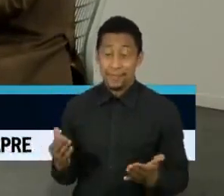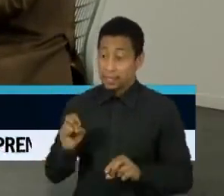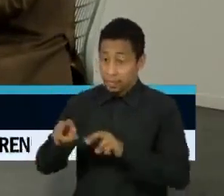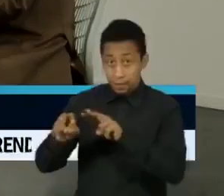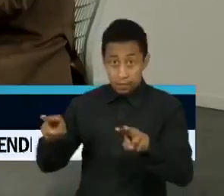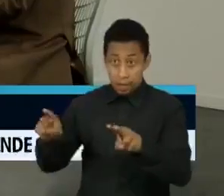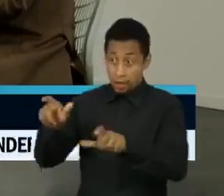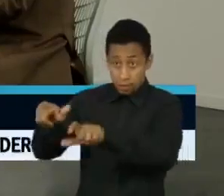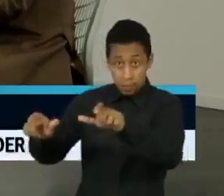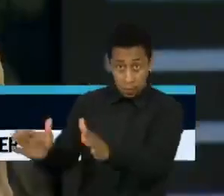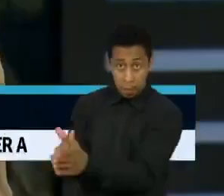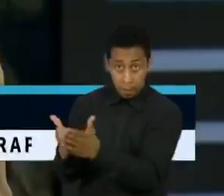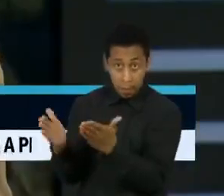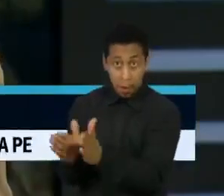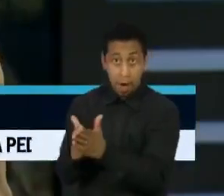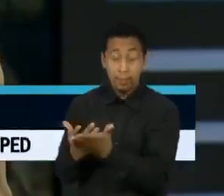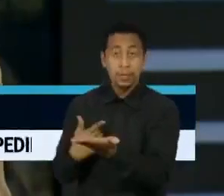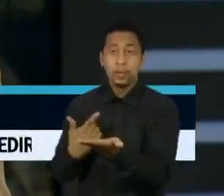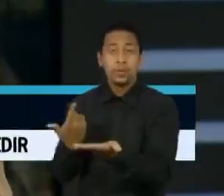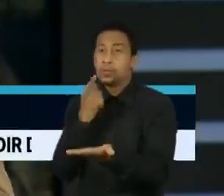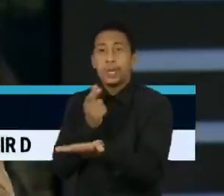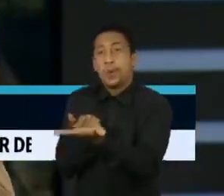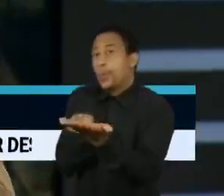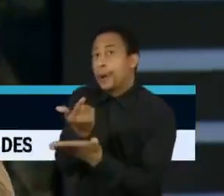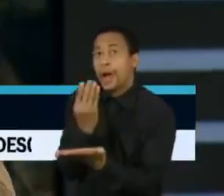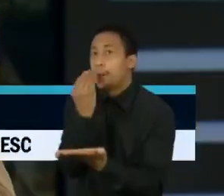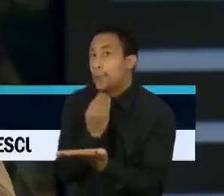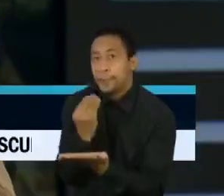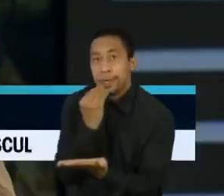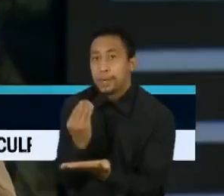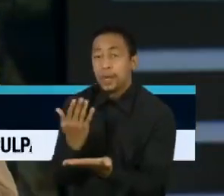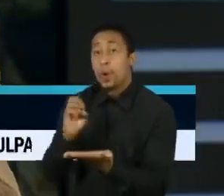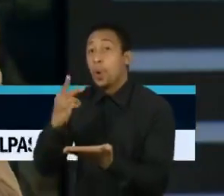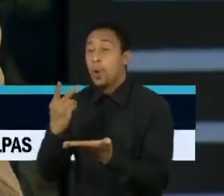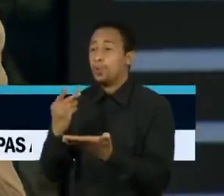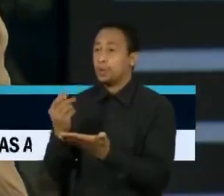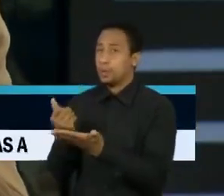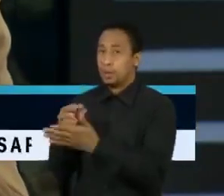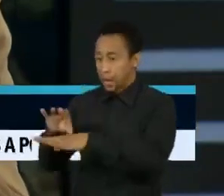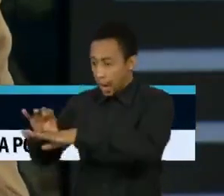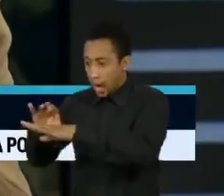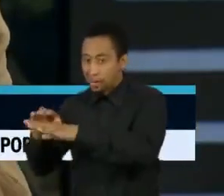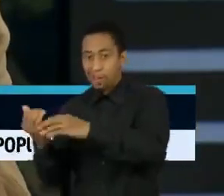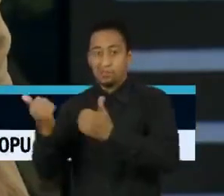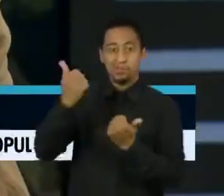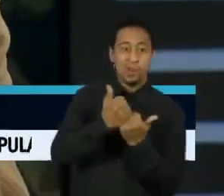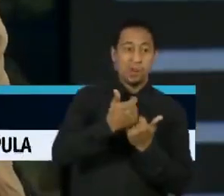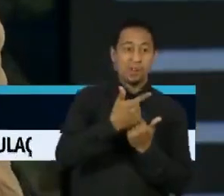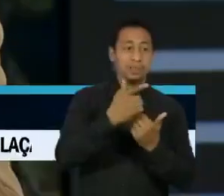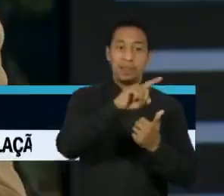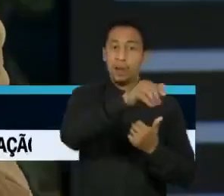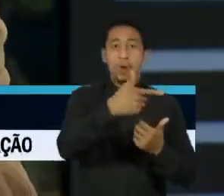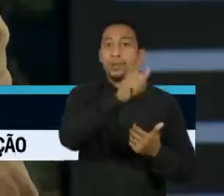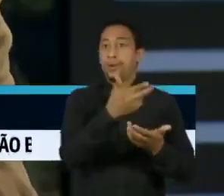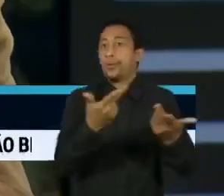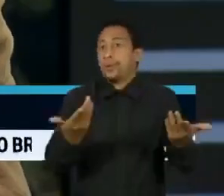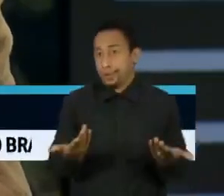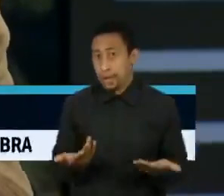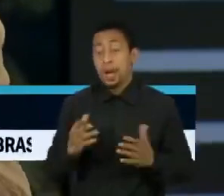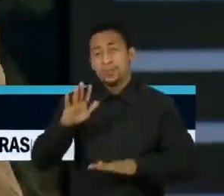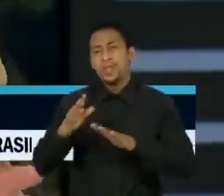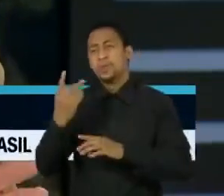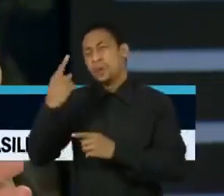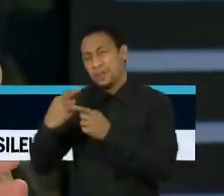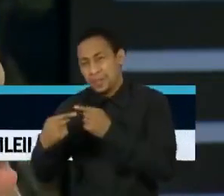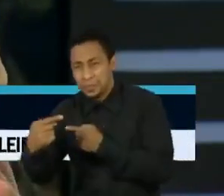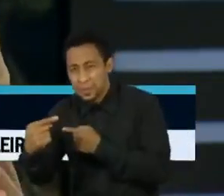condição econômica mais baixa, sem condições de comprar alimentos básicos ou trocando alimentos, que antes conseguiam, sei lá, pelo menos uma ou duas vezes por semana comprar carne vermelha,